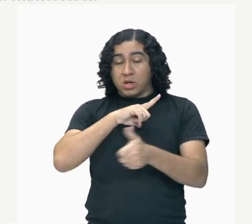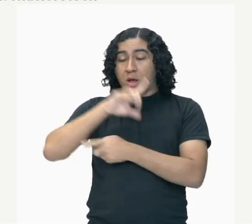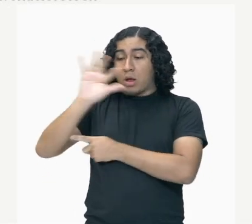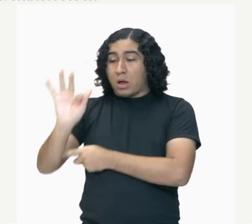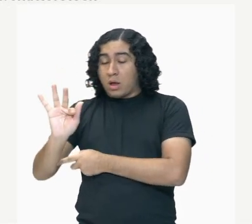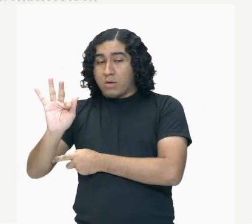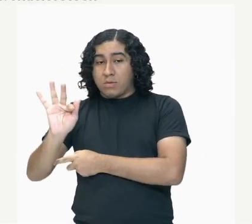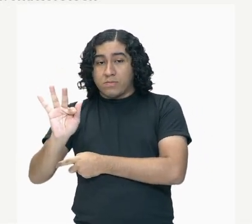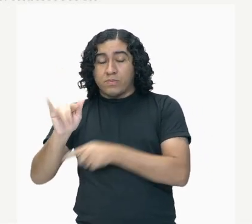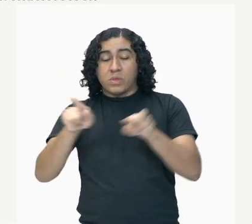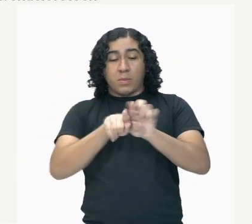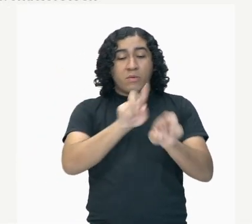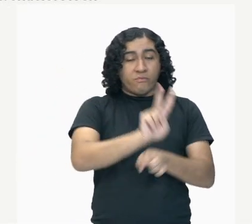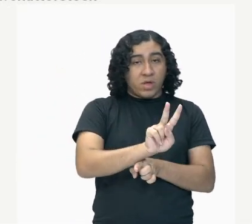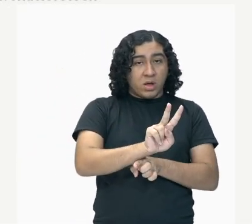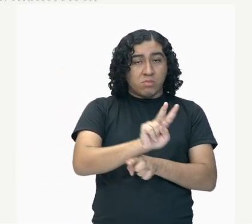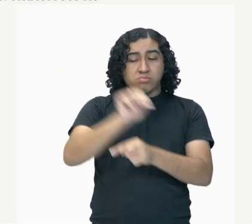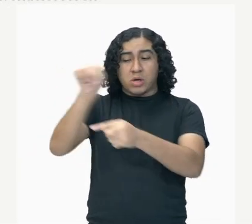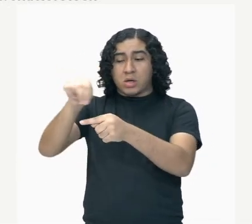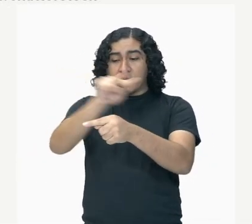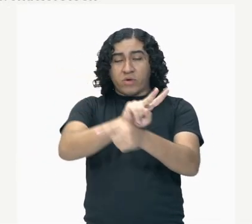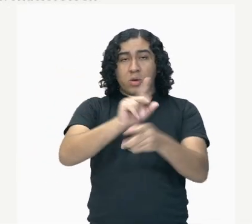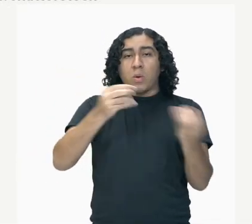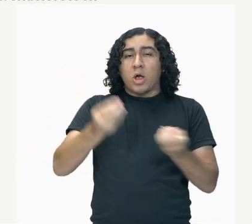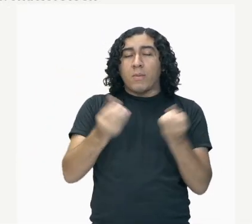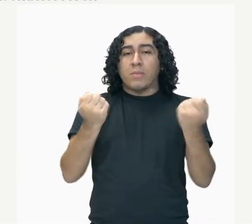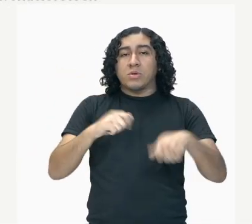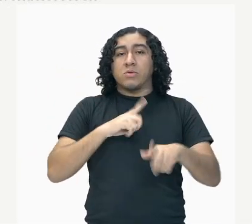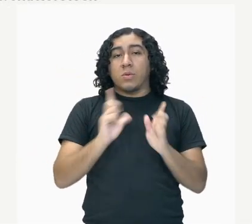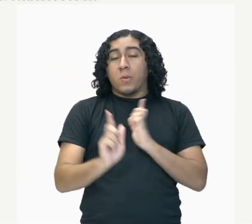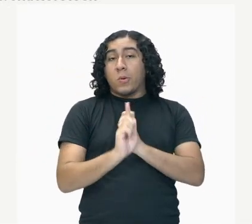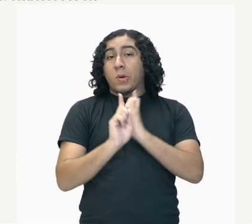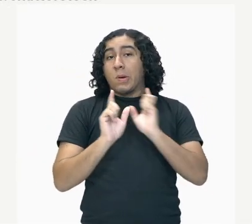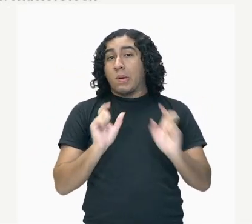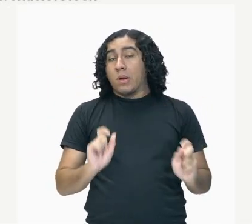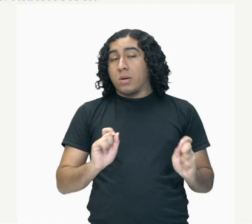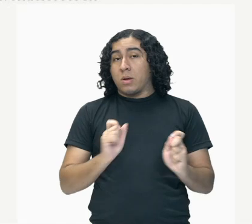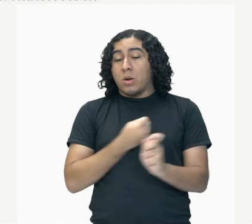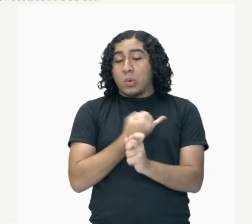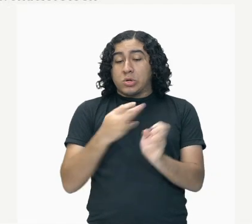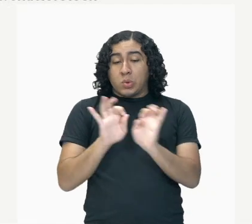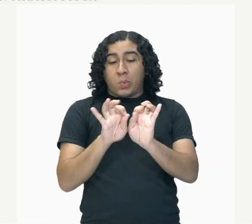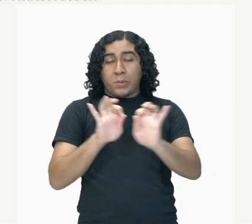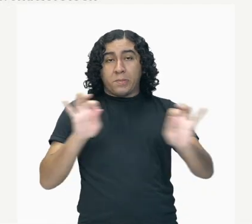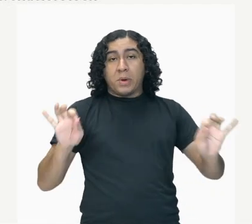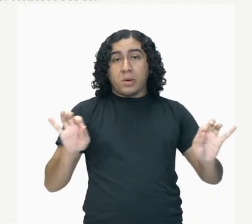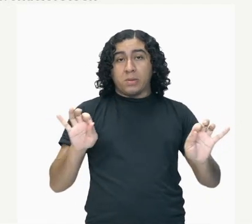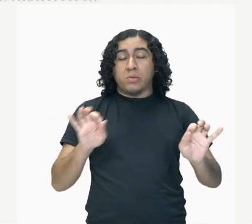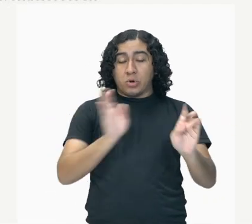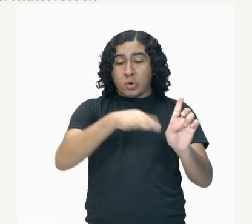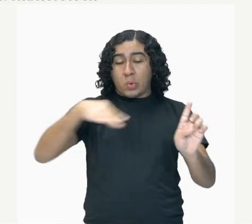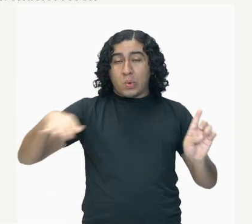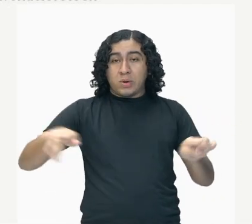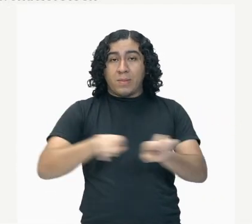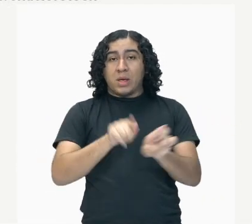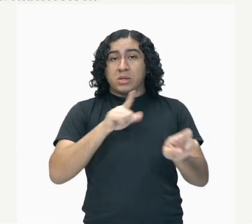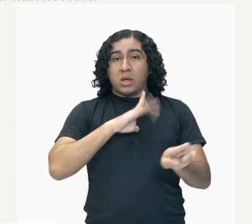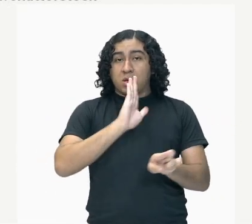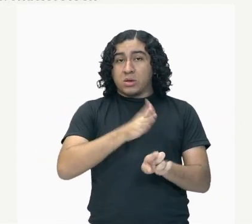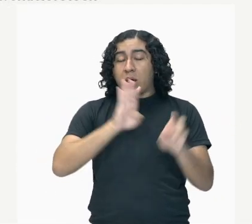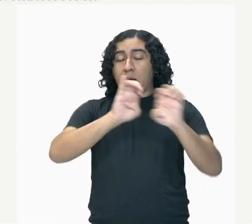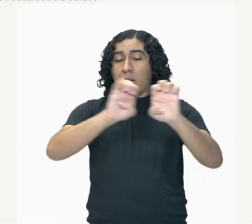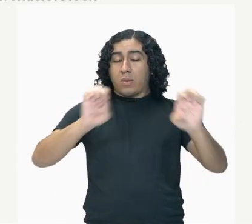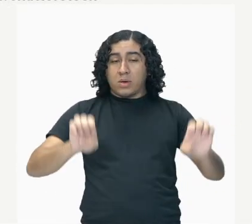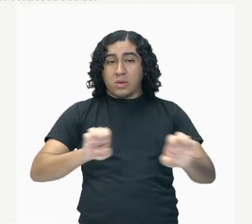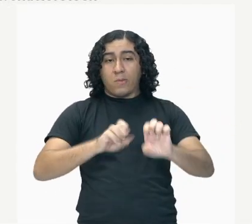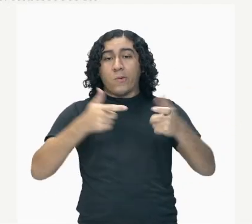aqui eu posso também de repente achar o comprimento de onda tá bom mas eu tenho as expressões do comprimento de